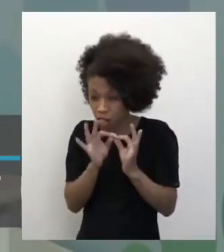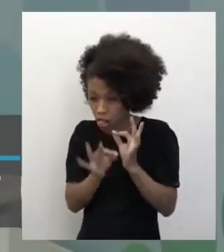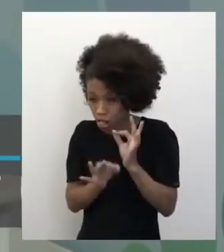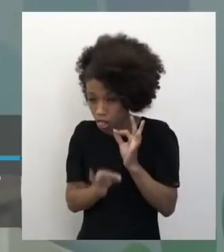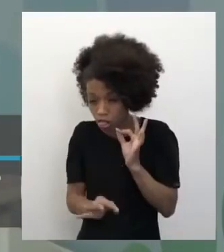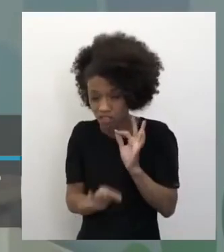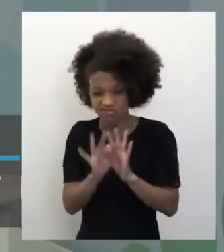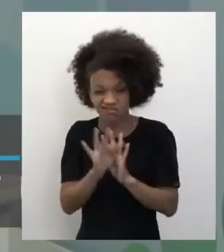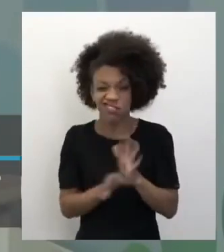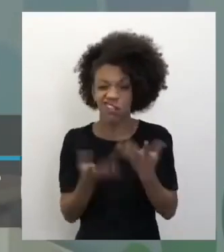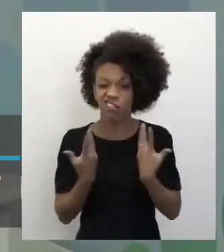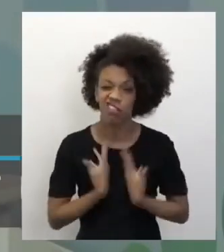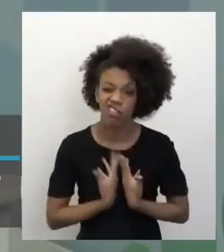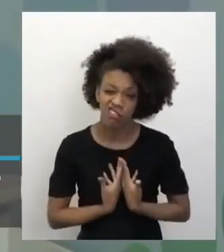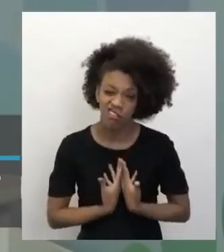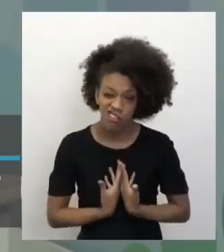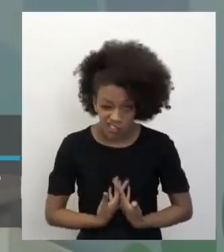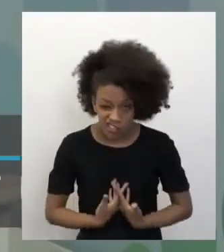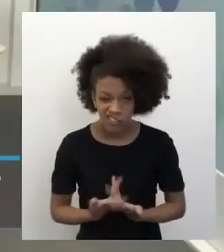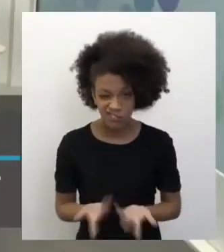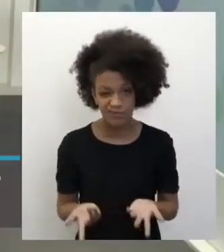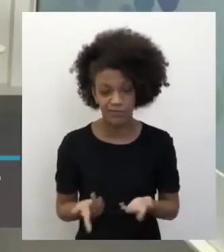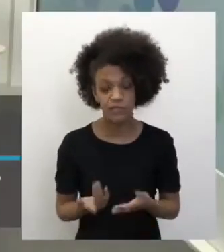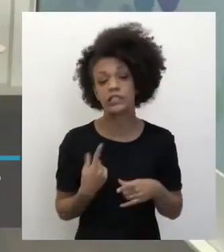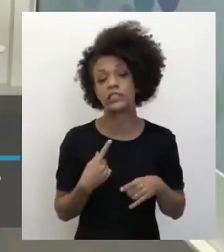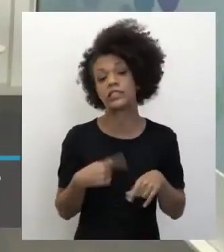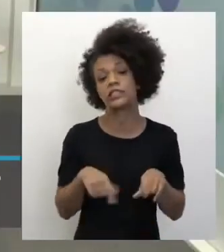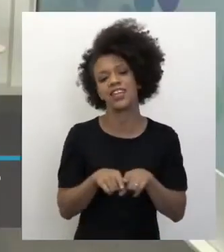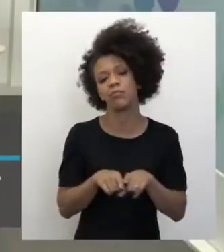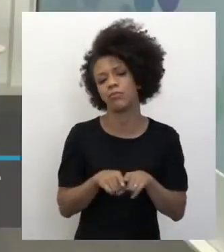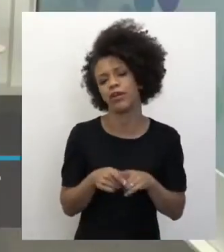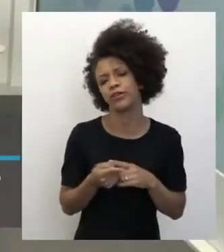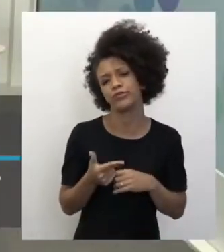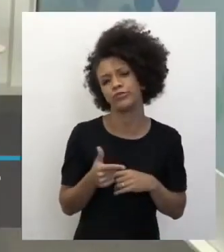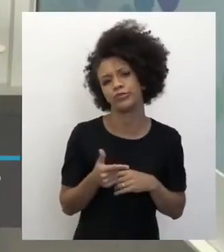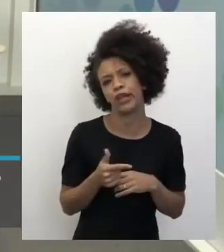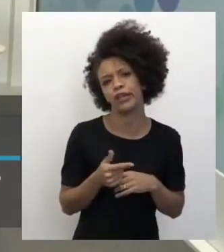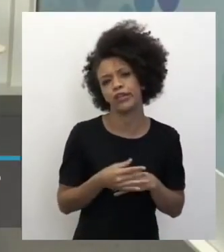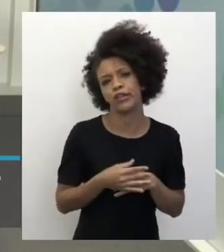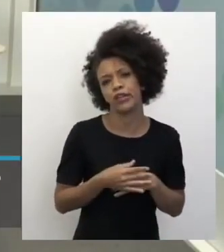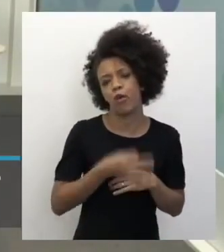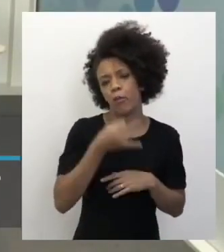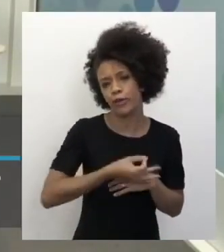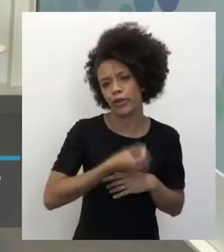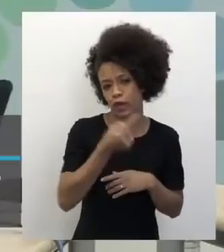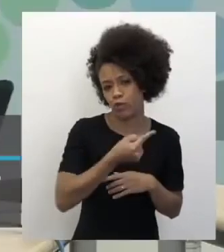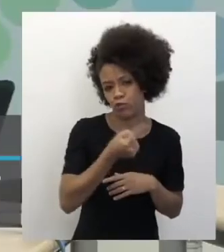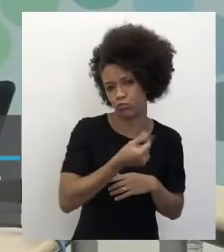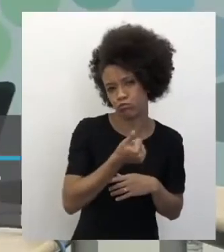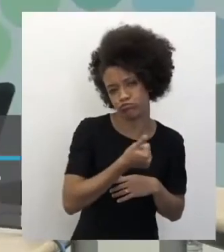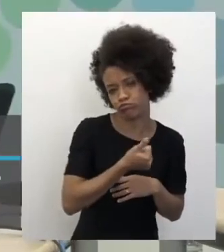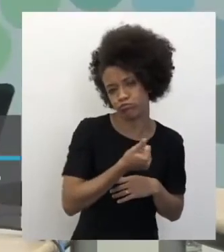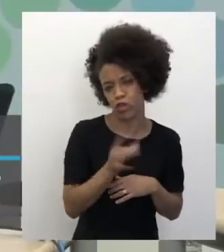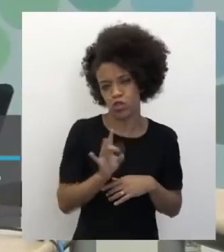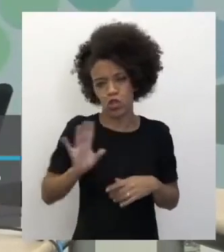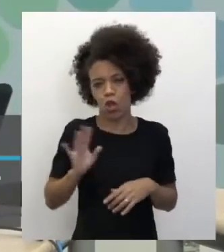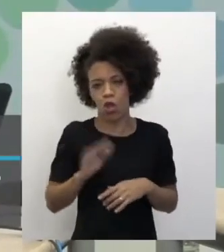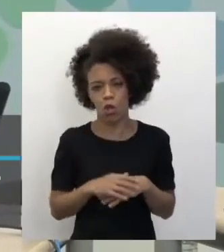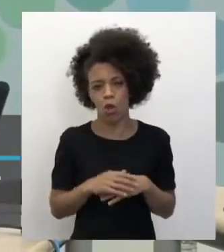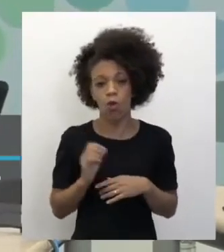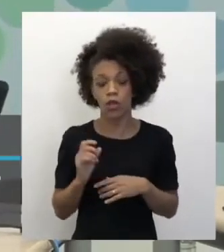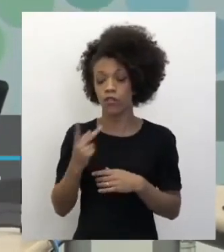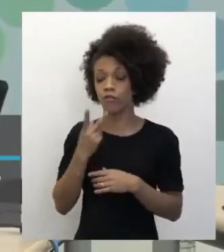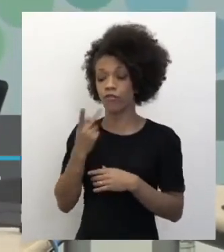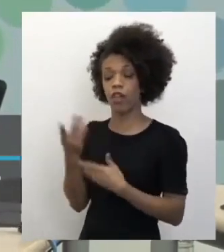seu texto ele fica dando voltas. Até porque não existe o discurso primeiro. né? Não existe, o que eu estou falando